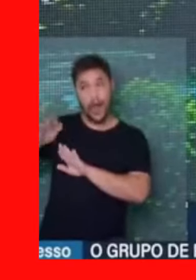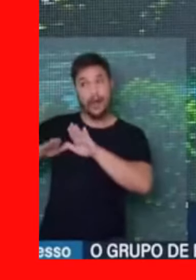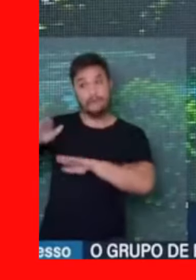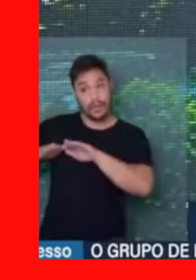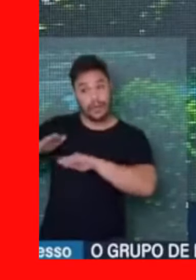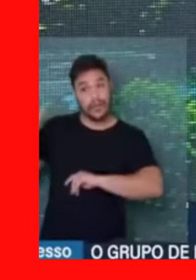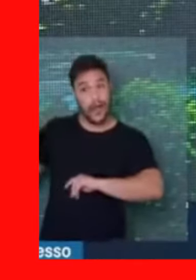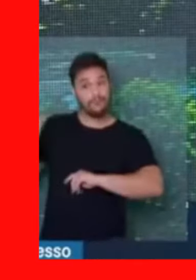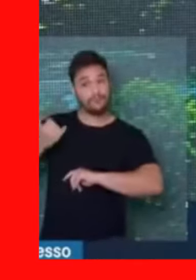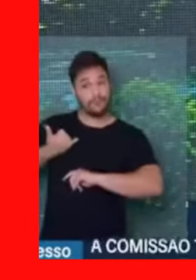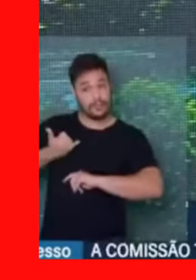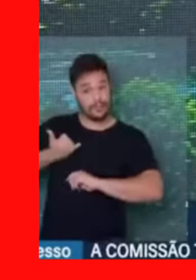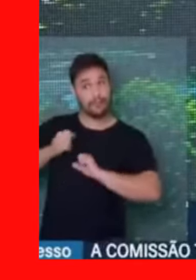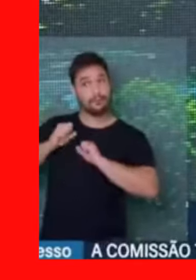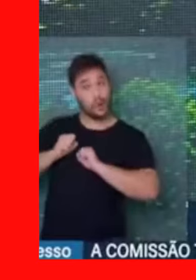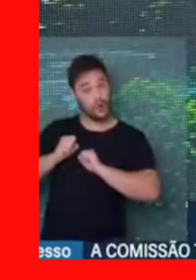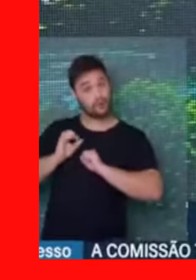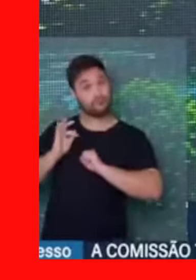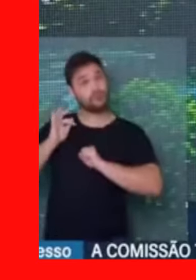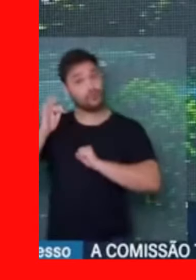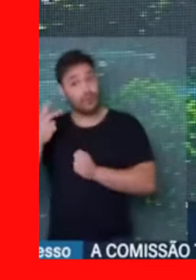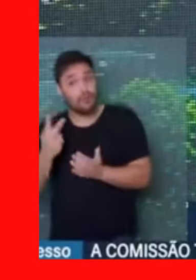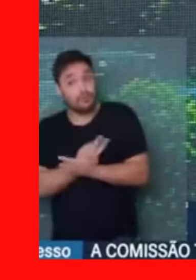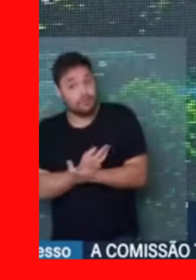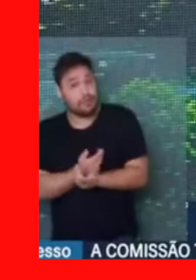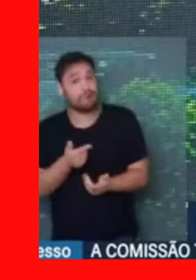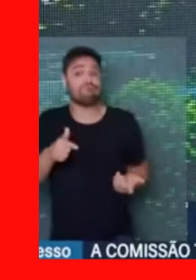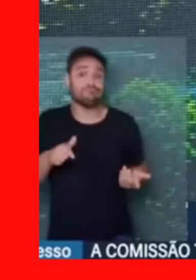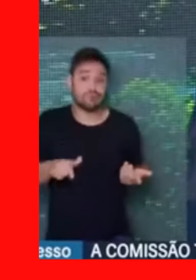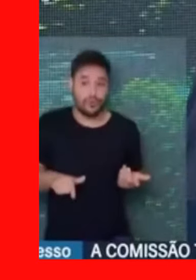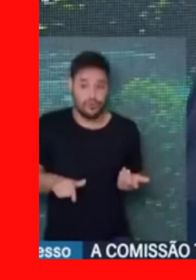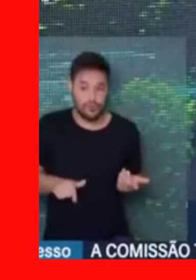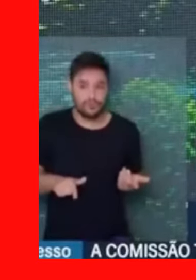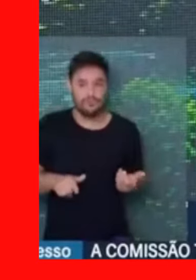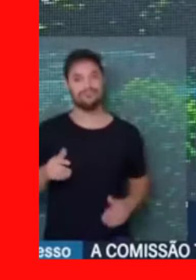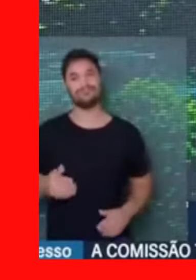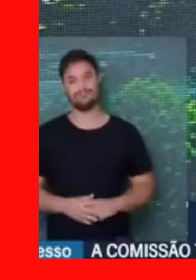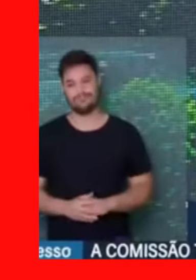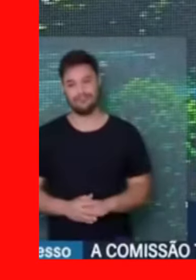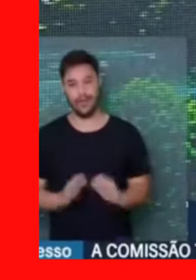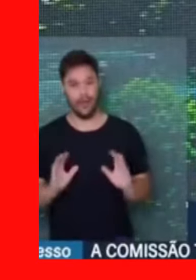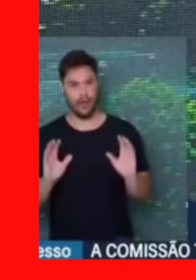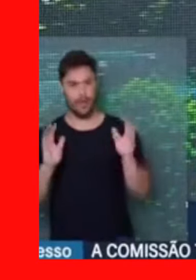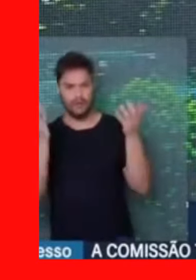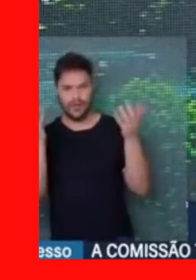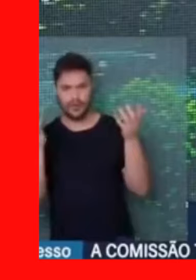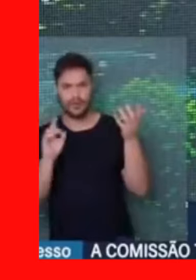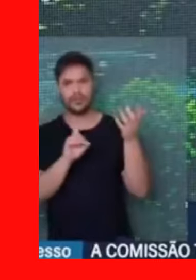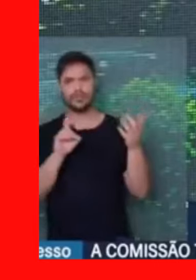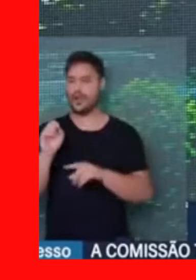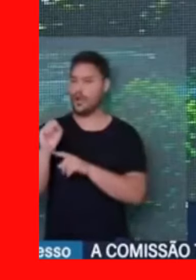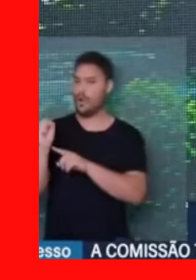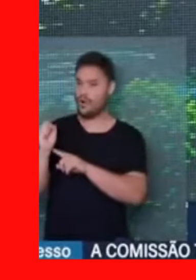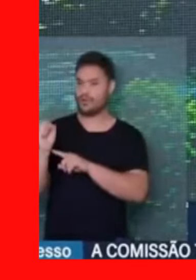sinal do que pode vir a ser. A solenidade deste 8 de janeiro toma a sério